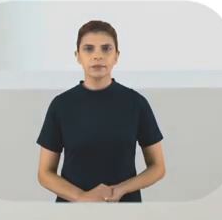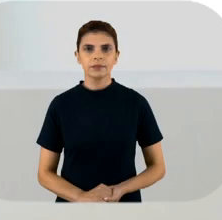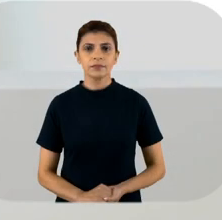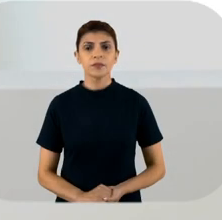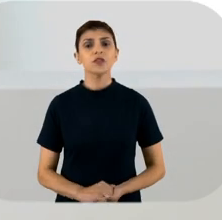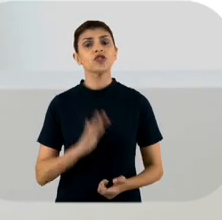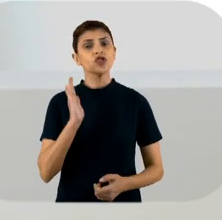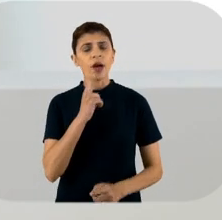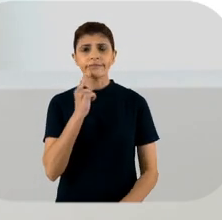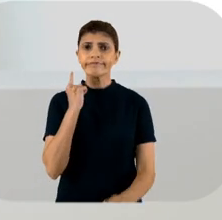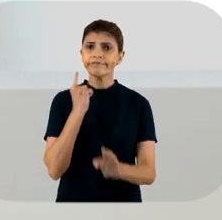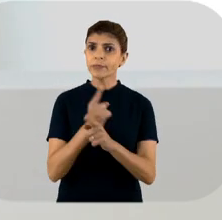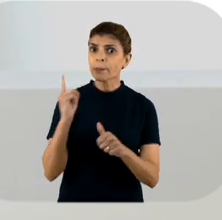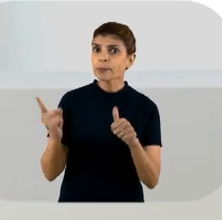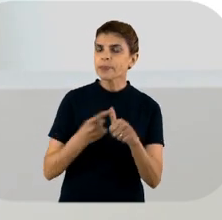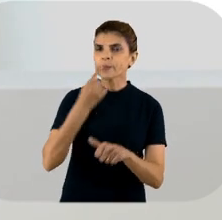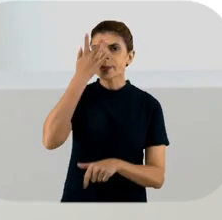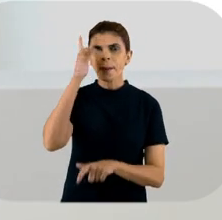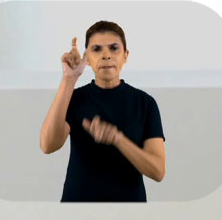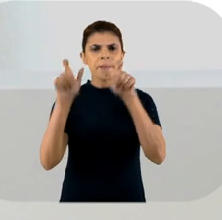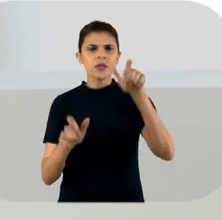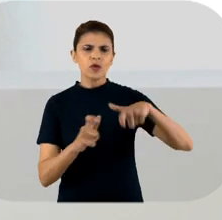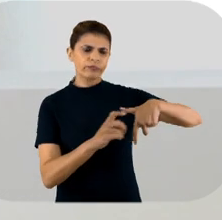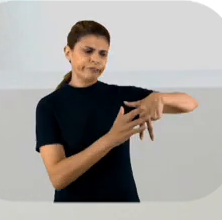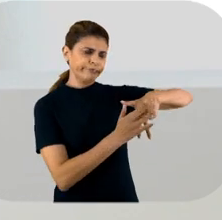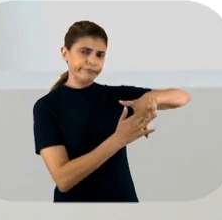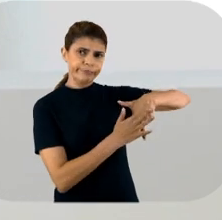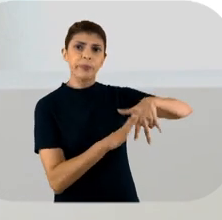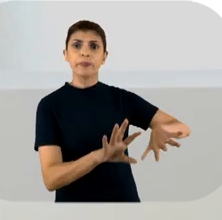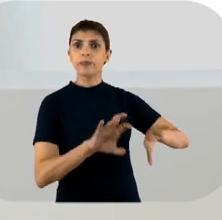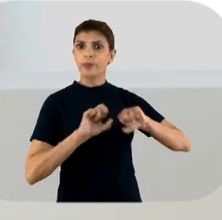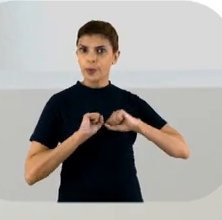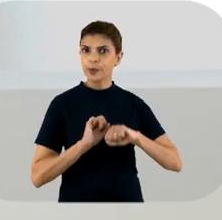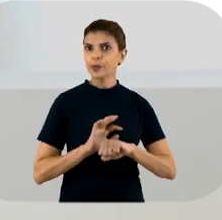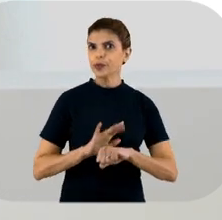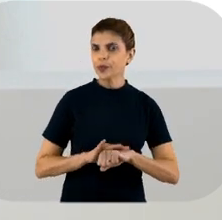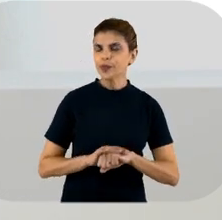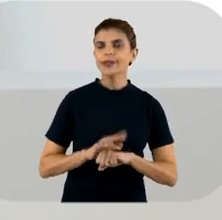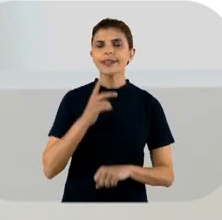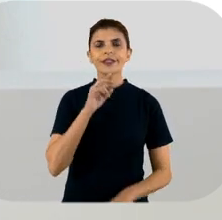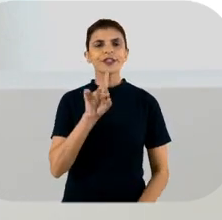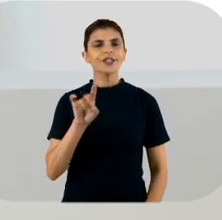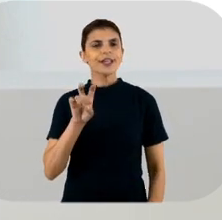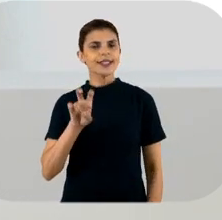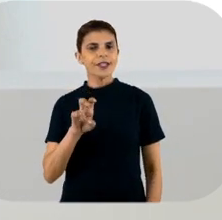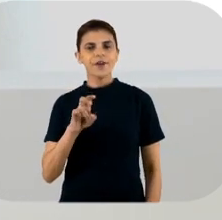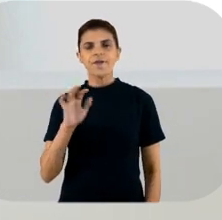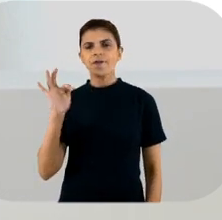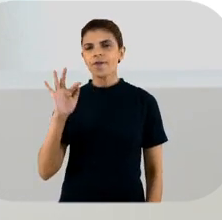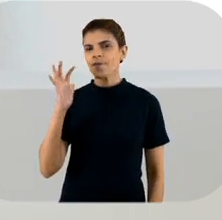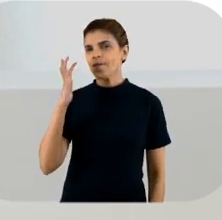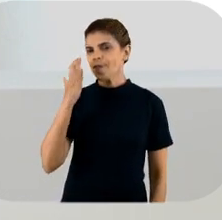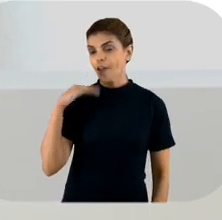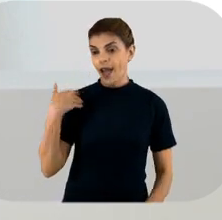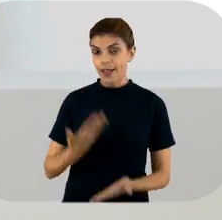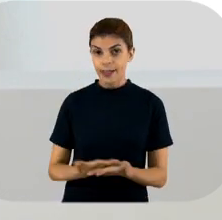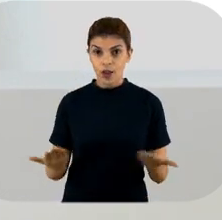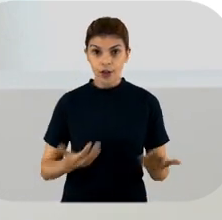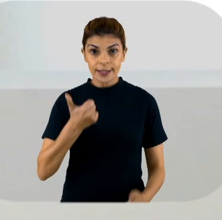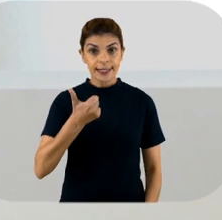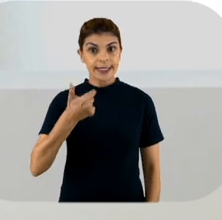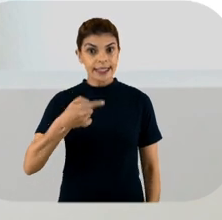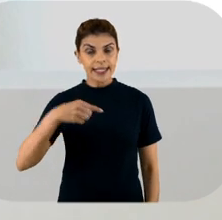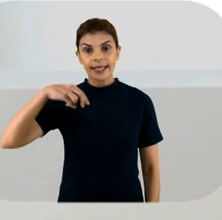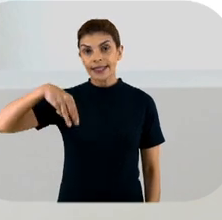Desde a notificação do primeiro caso do novo coronavírus no Brasil, que ocorreu em 25 de fevereiro, até hoje, dia 17 de março,